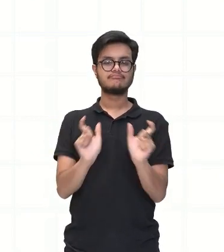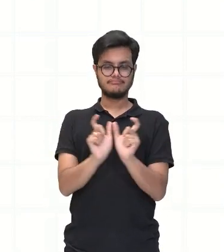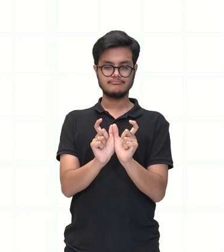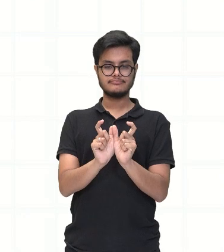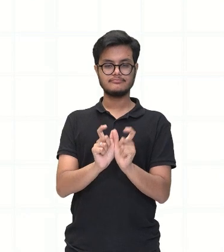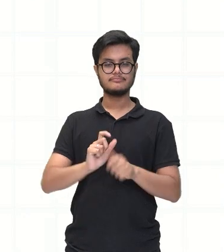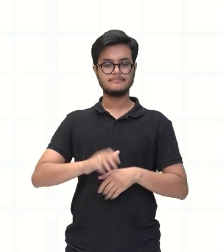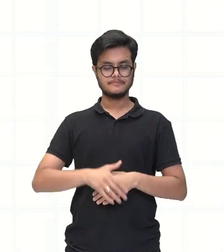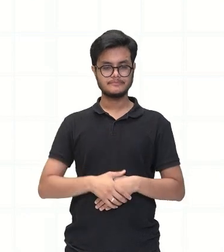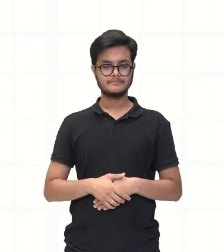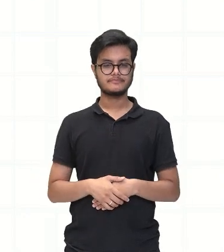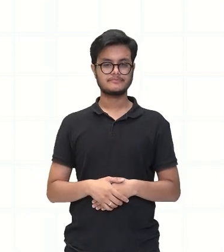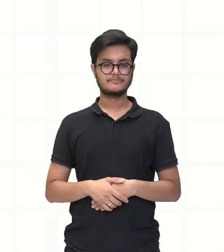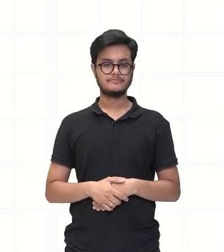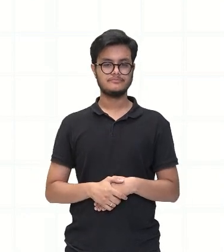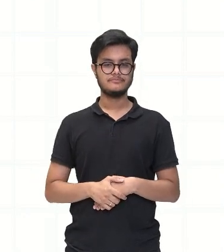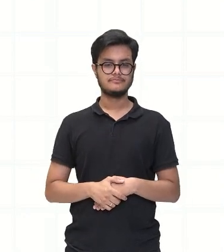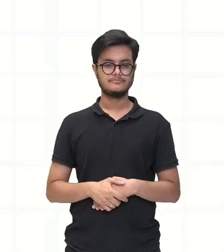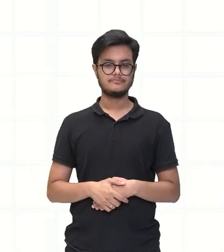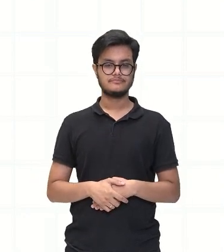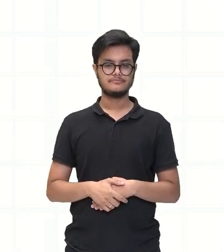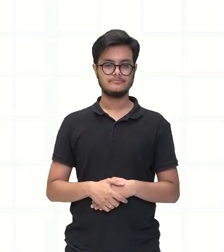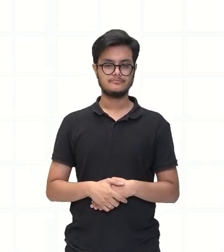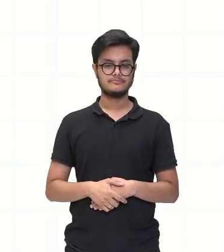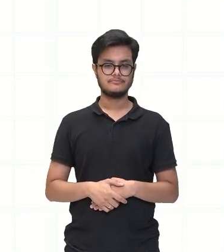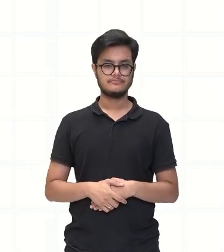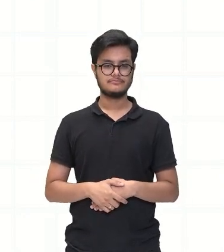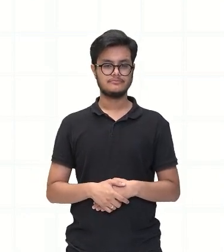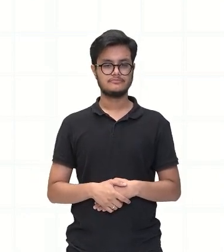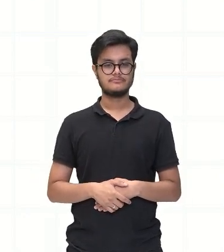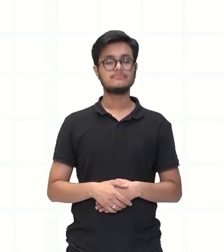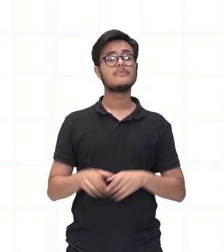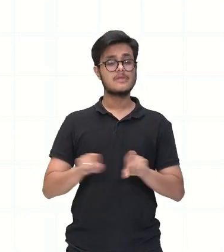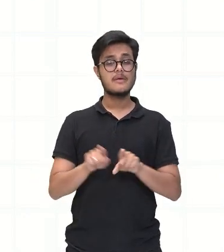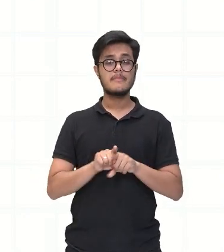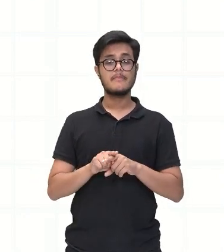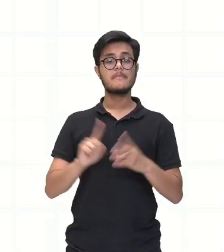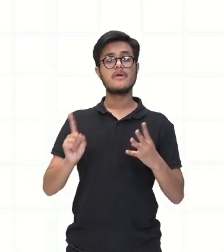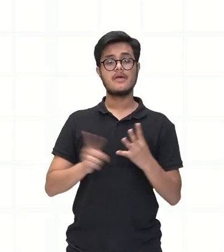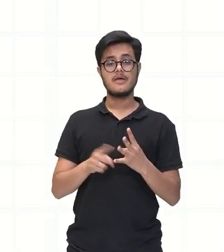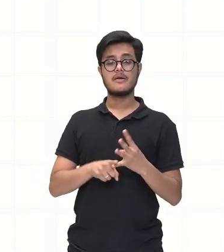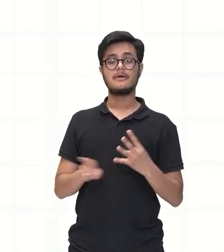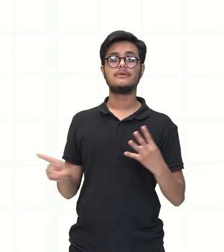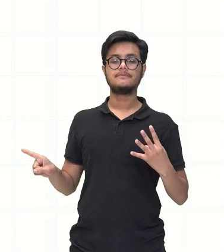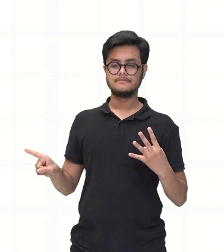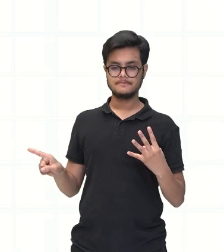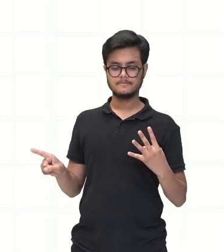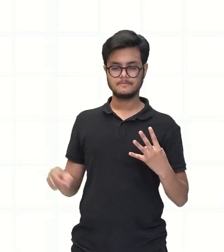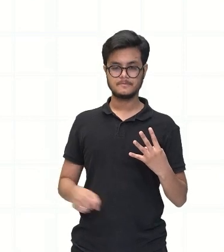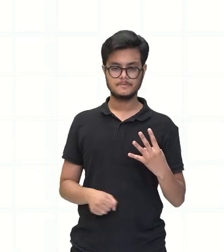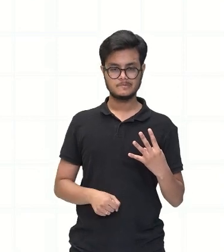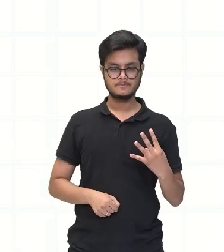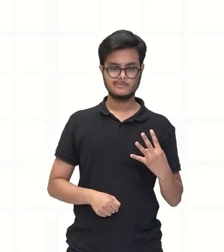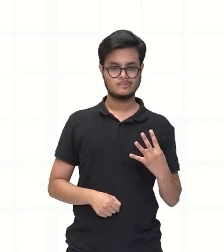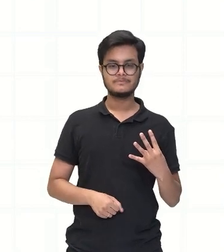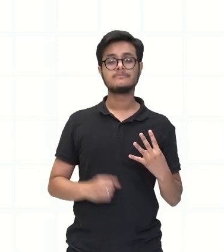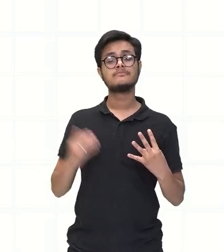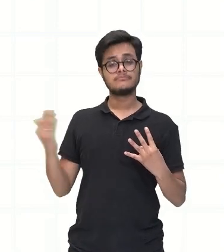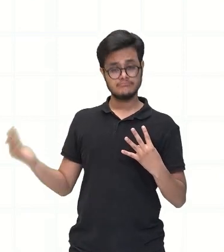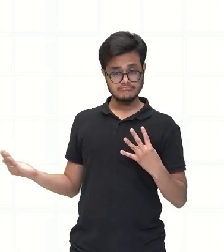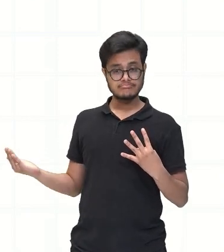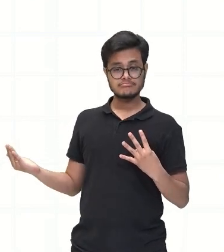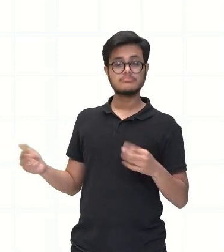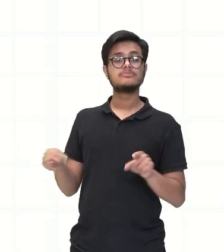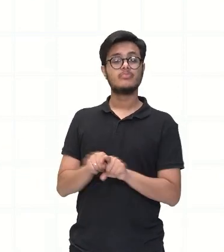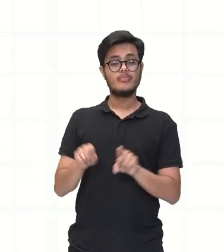R aí e não vai utilizar o hífen. Assim como micro, mesmo prefixo,